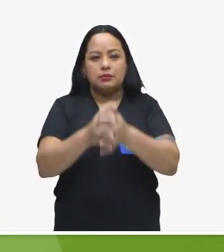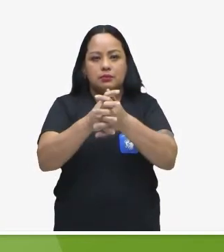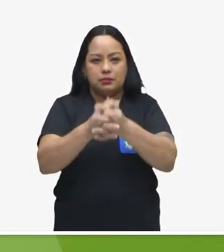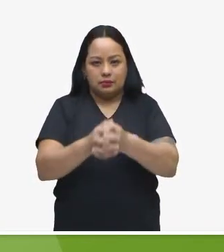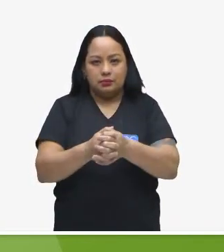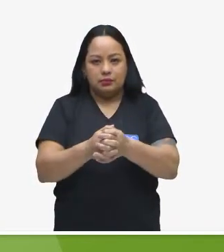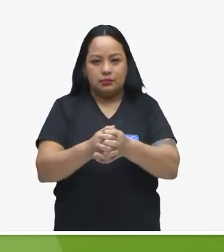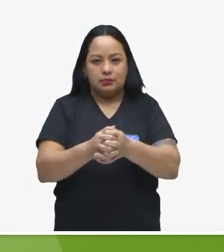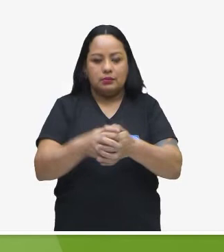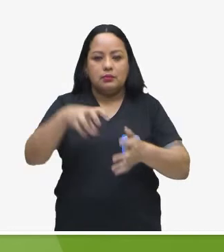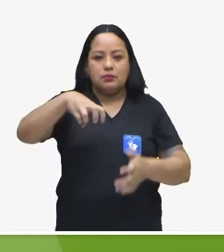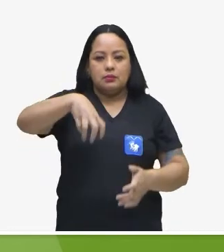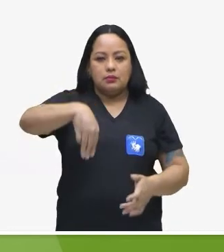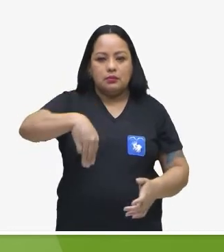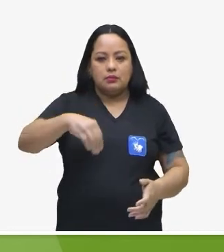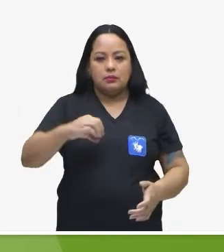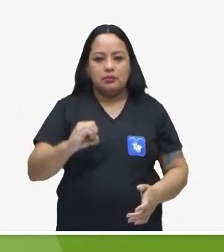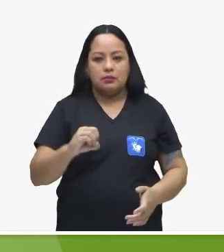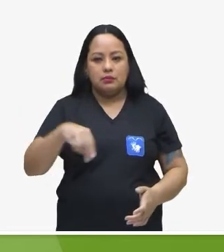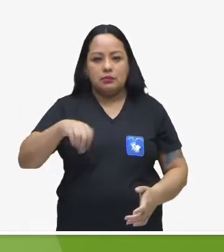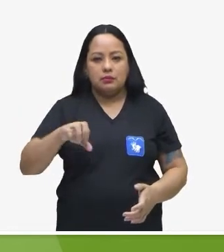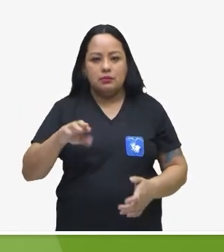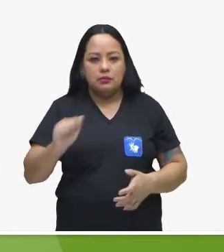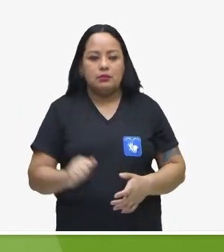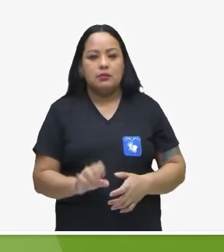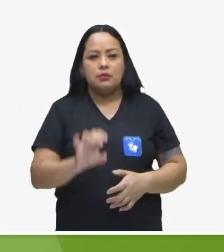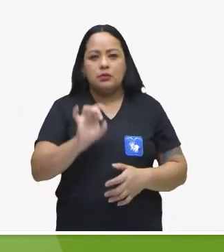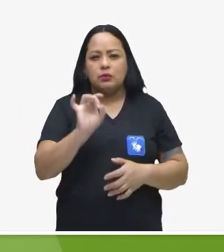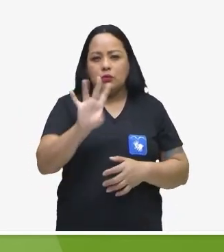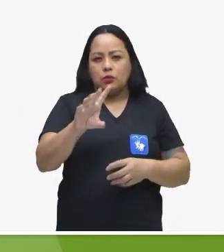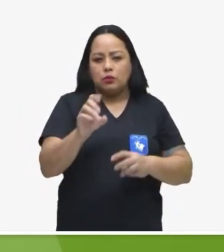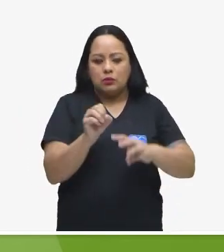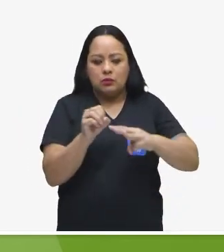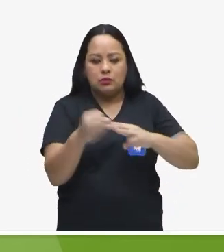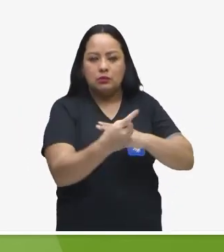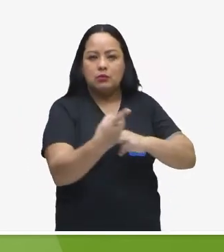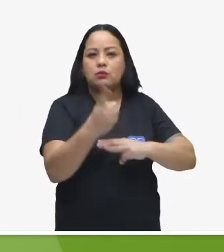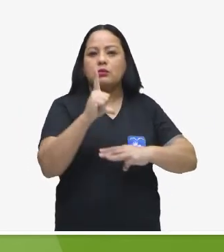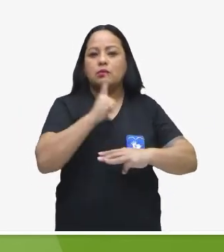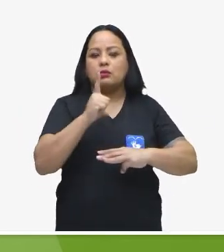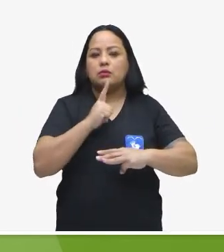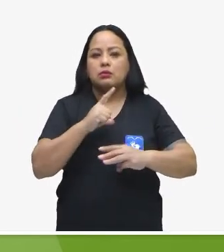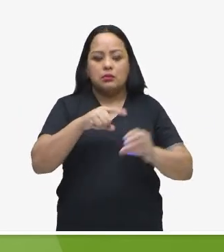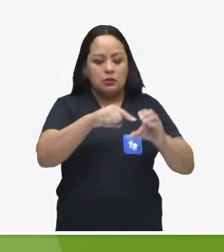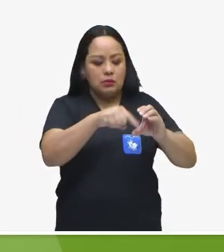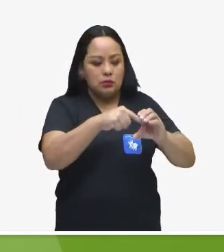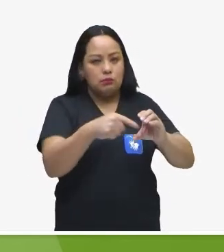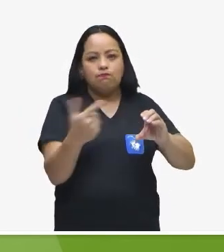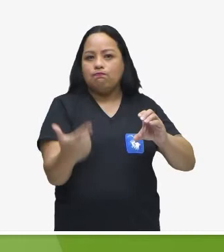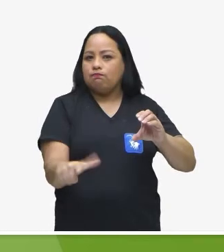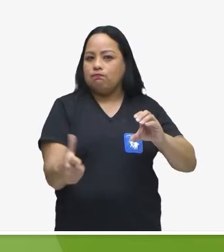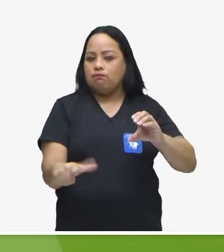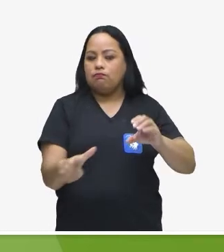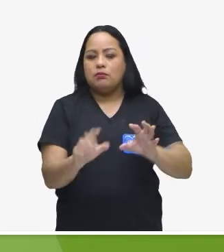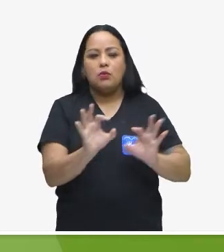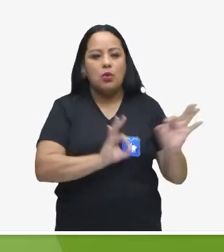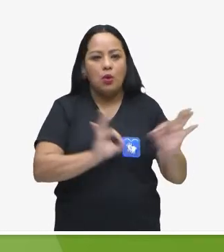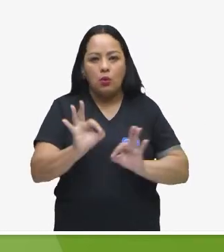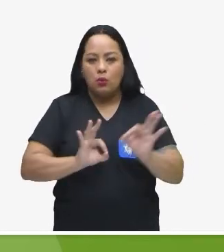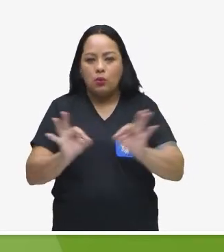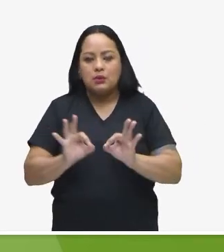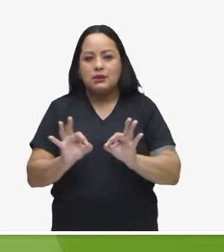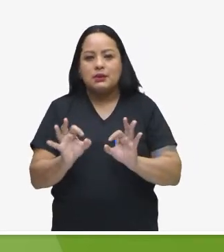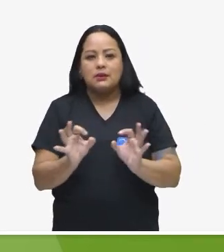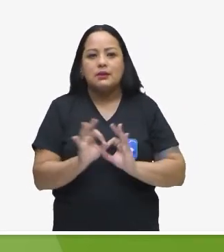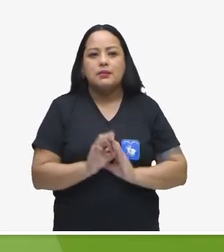Então, esse reino são organismos unicelulares que não possuem núcleo organizado nem